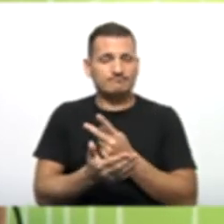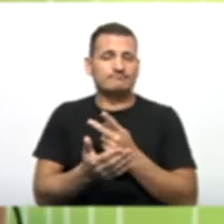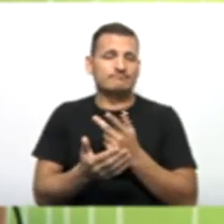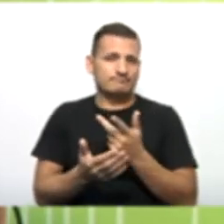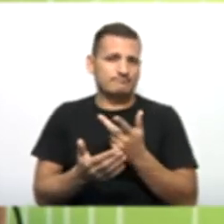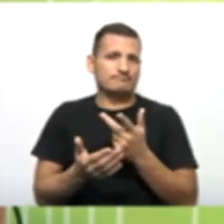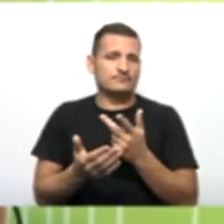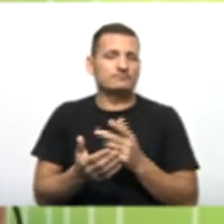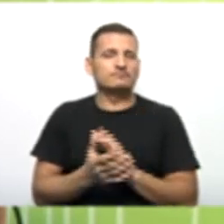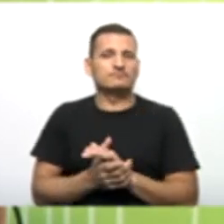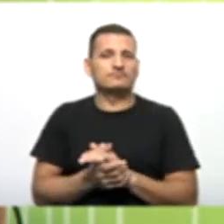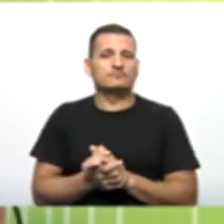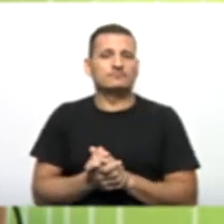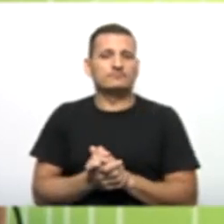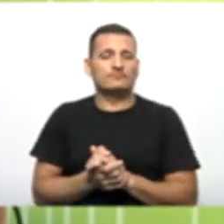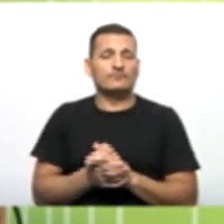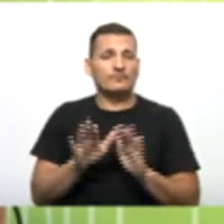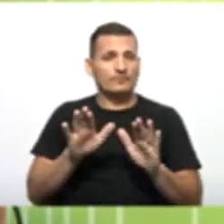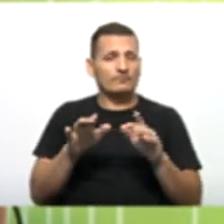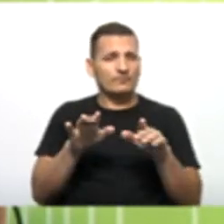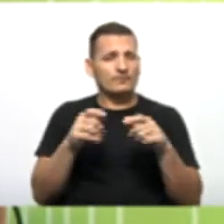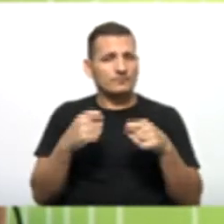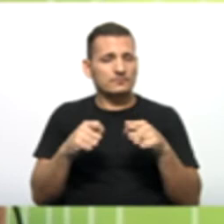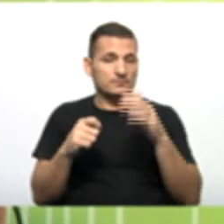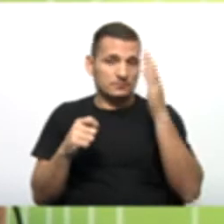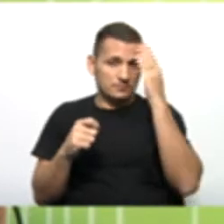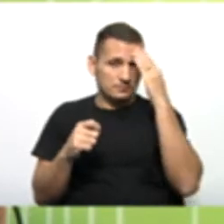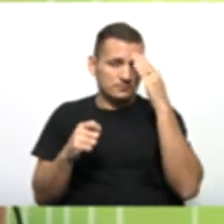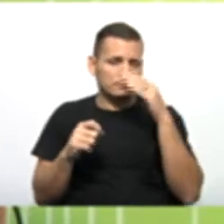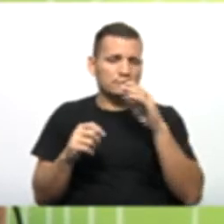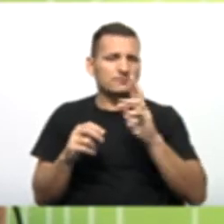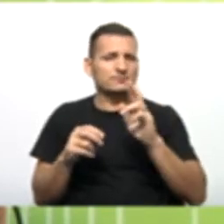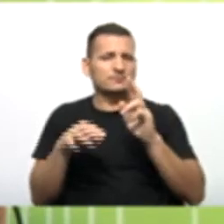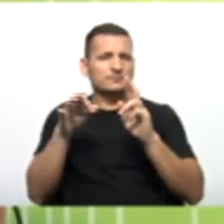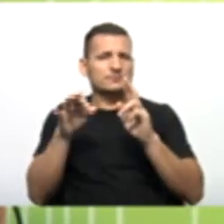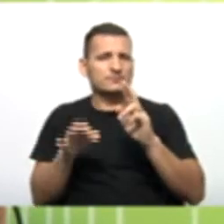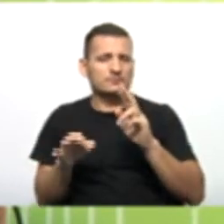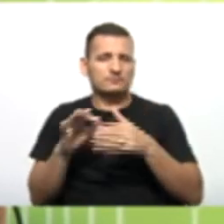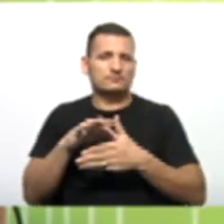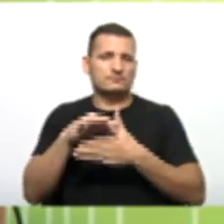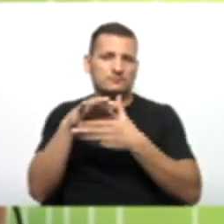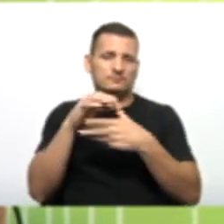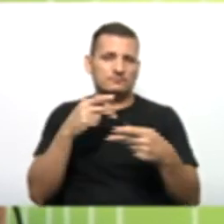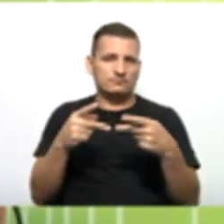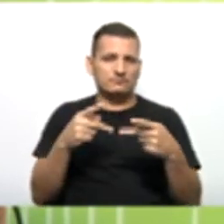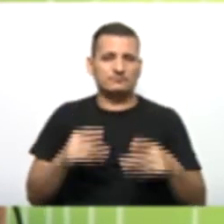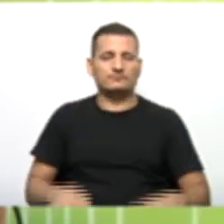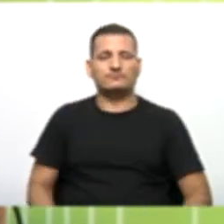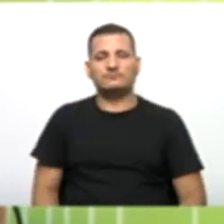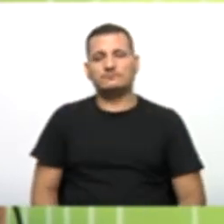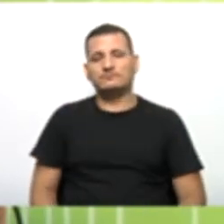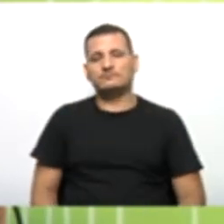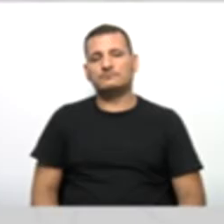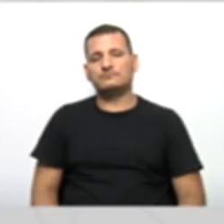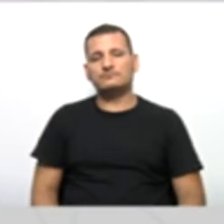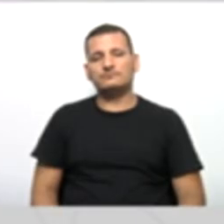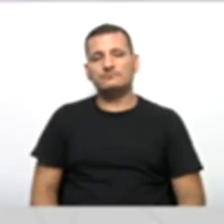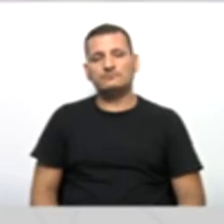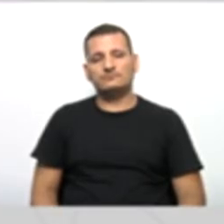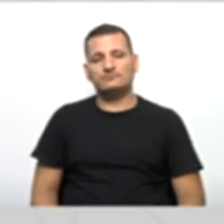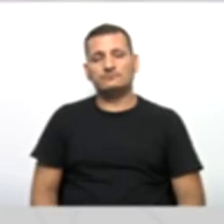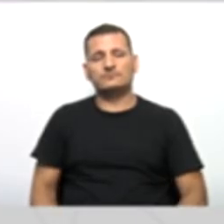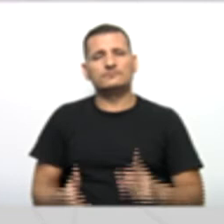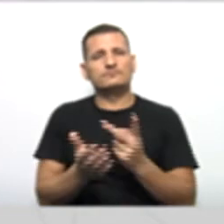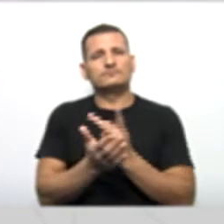acontece muito, tá? Então você tem que saber quem é a pessoa certa que vai estar à frente dessas atividades. Continuando aí, filhos, são os erros